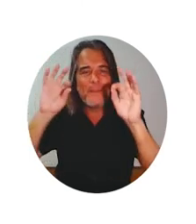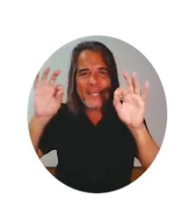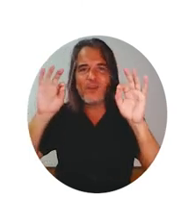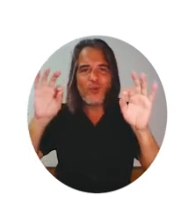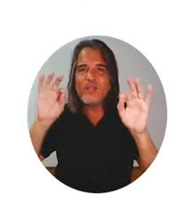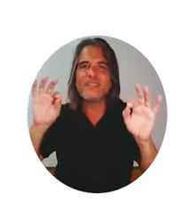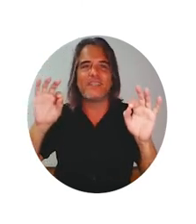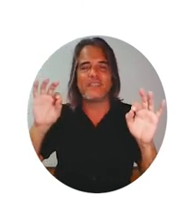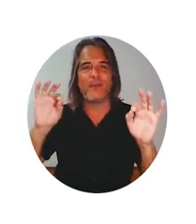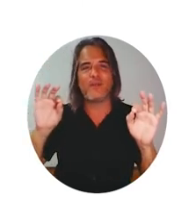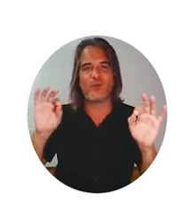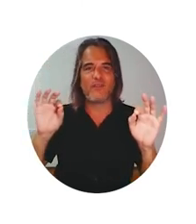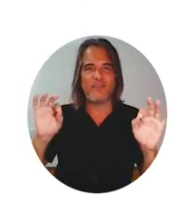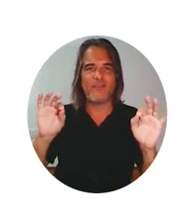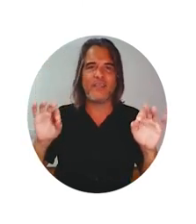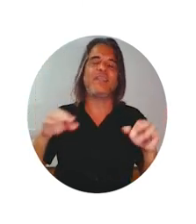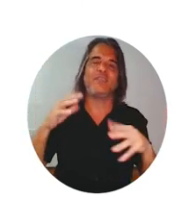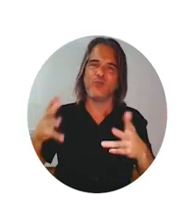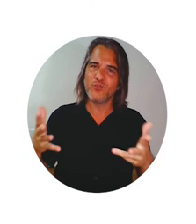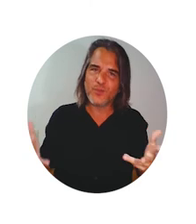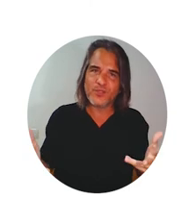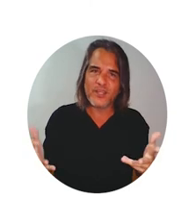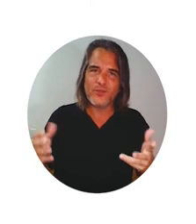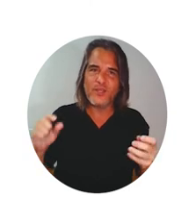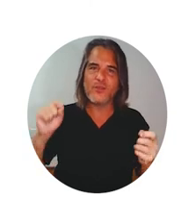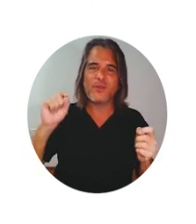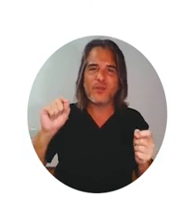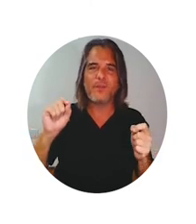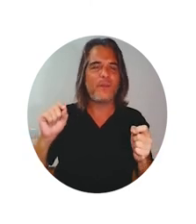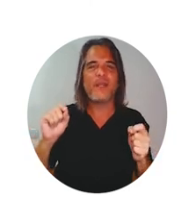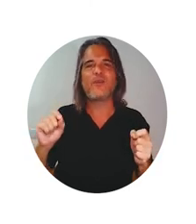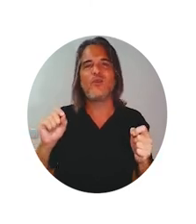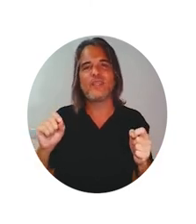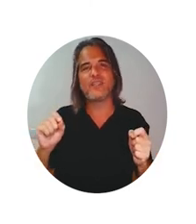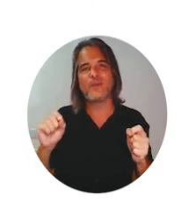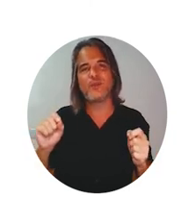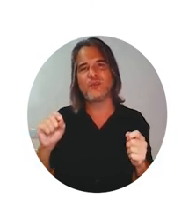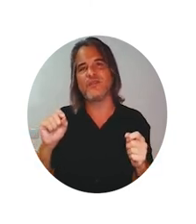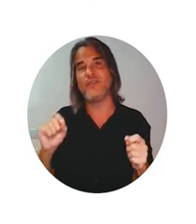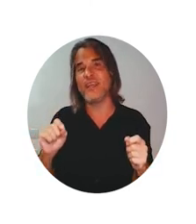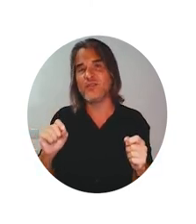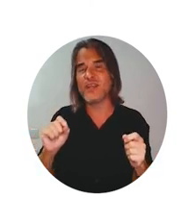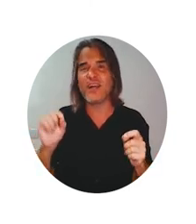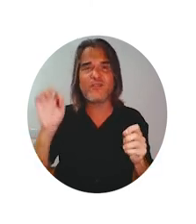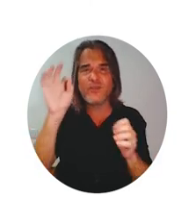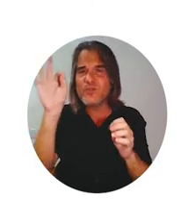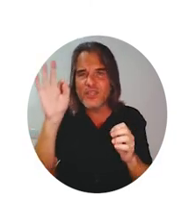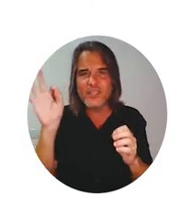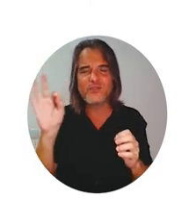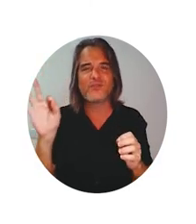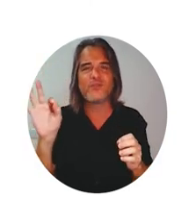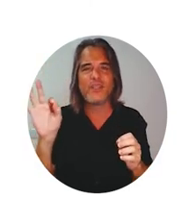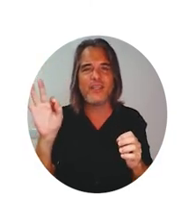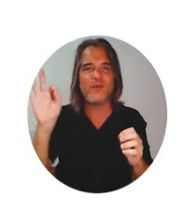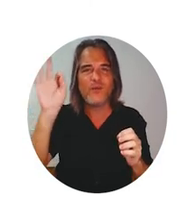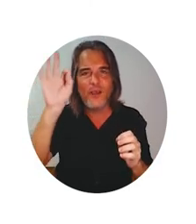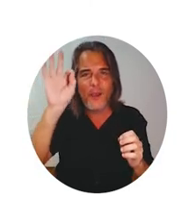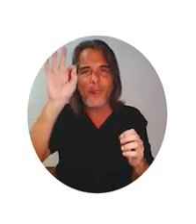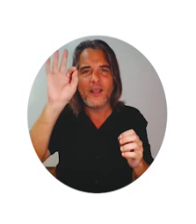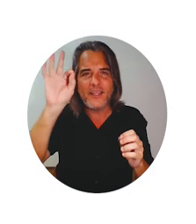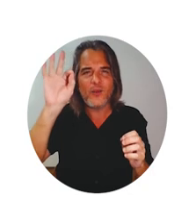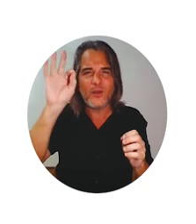a primeira coisa que a pessoa vai ver, e tem estudos mostrando isso, a primeira coisa que as pessoas veem nos gráficos são os textos. Né?